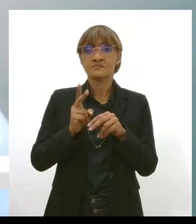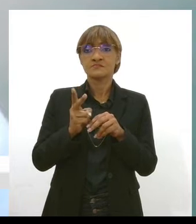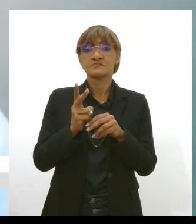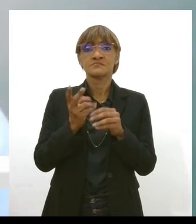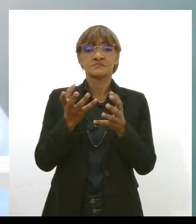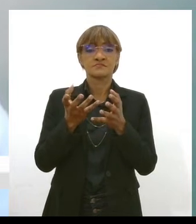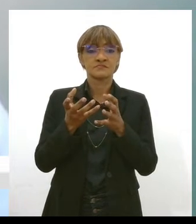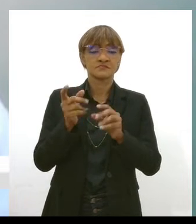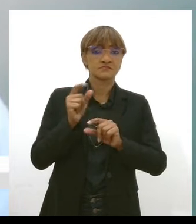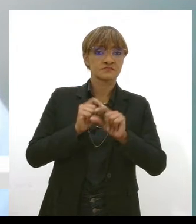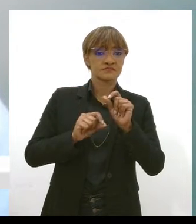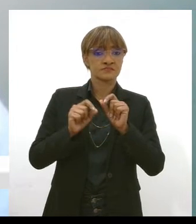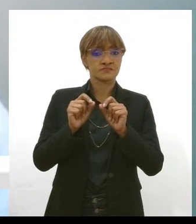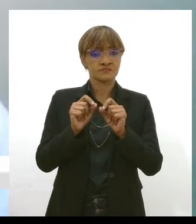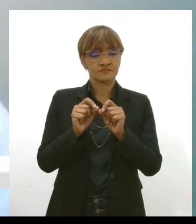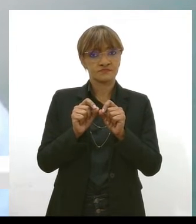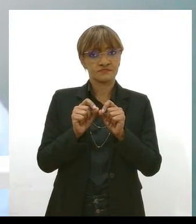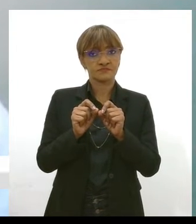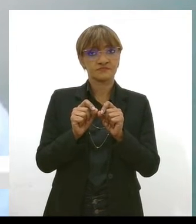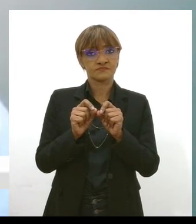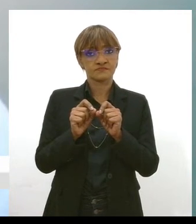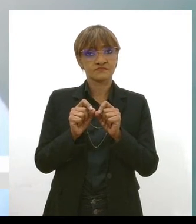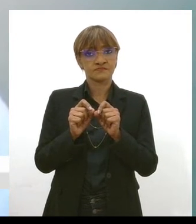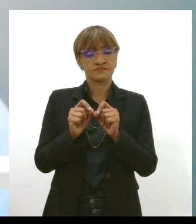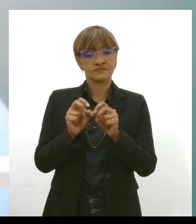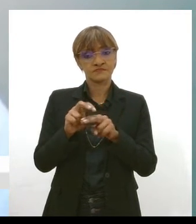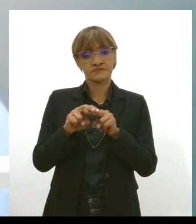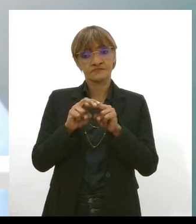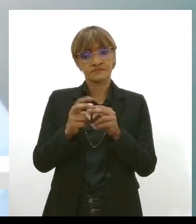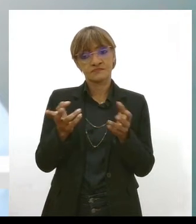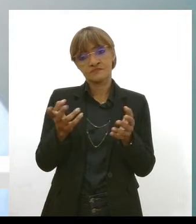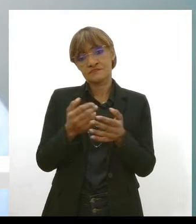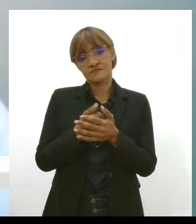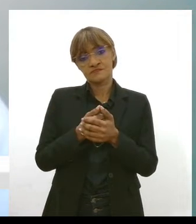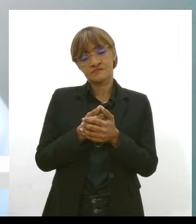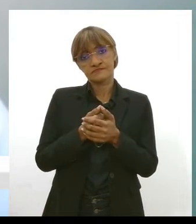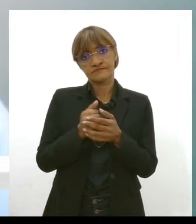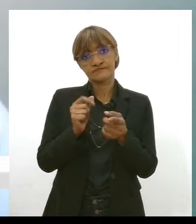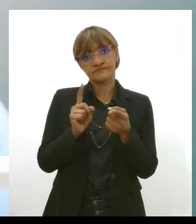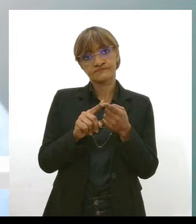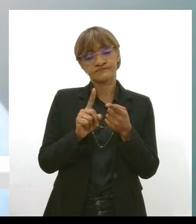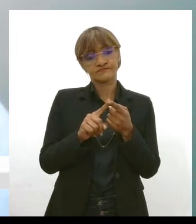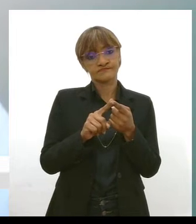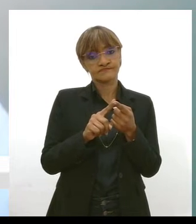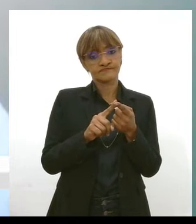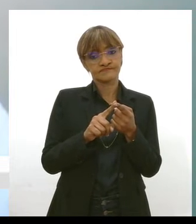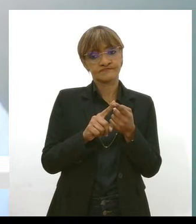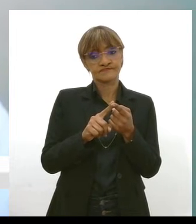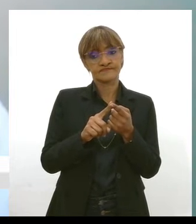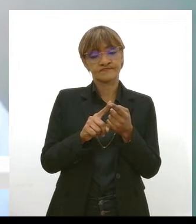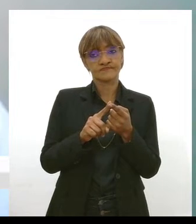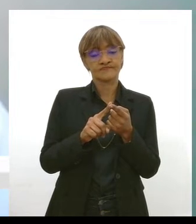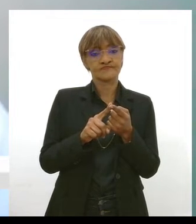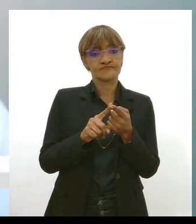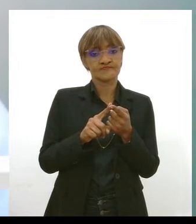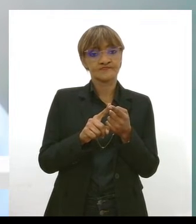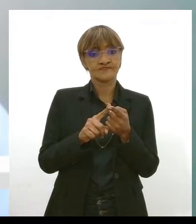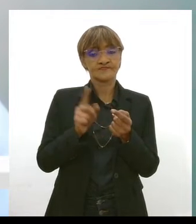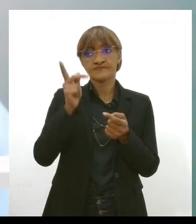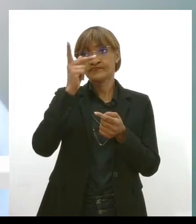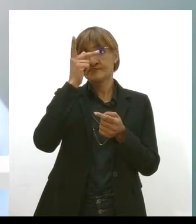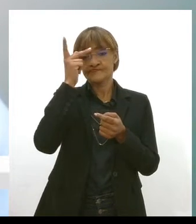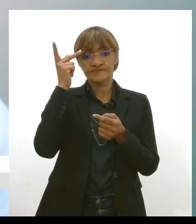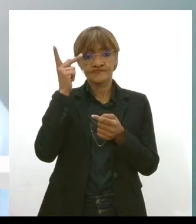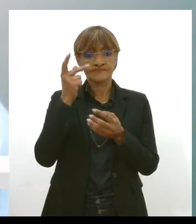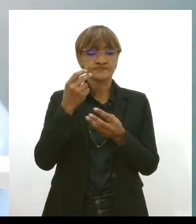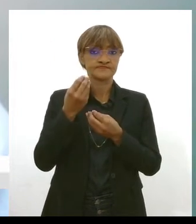nesse sentido. A gente vê também, o pessoal busca as mulheres buscando. Hoje já tem